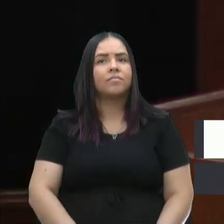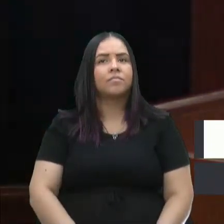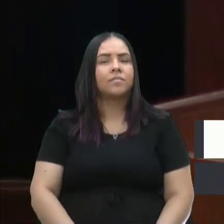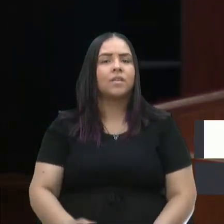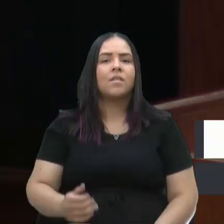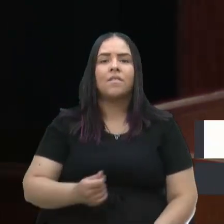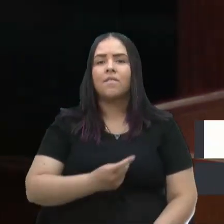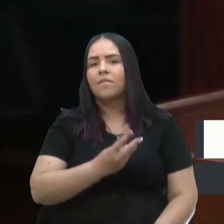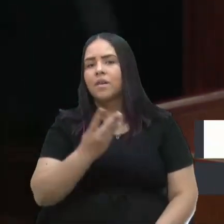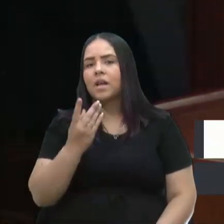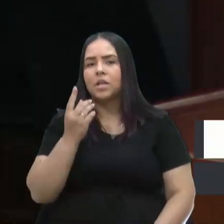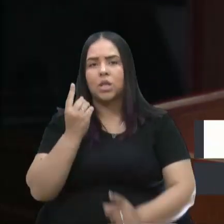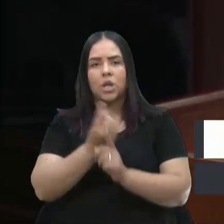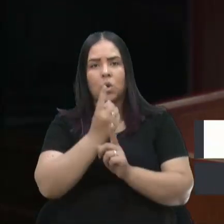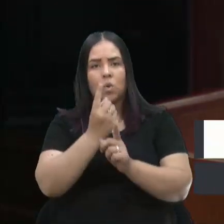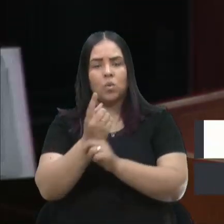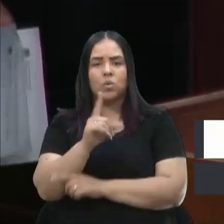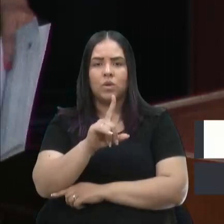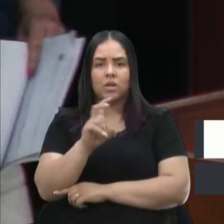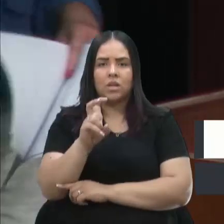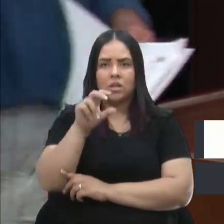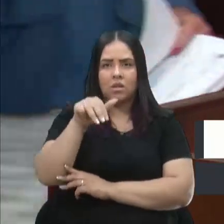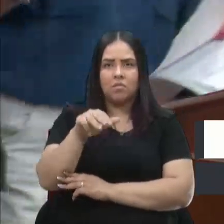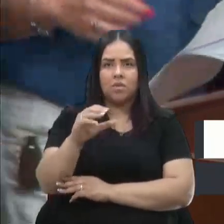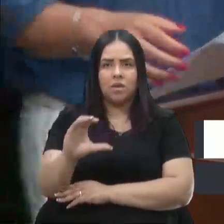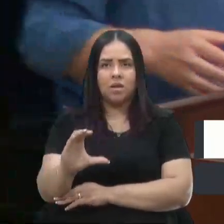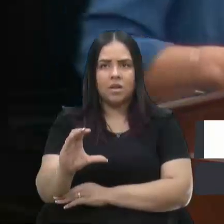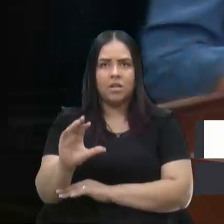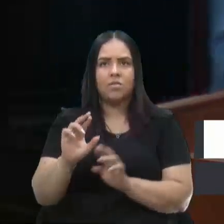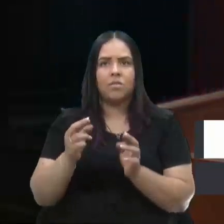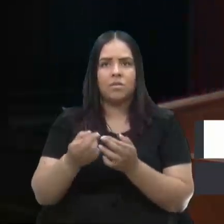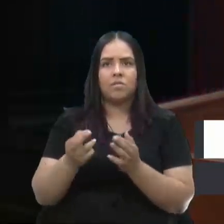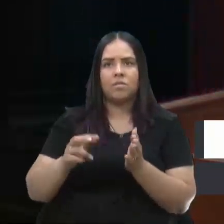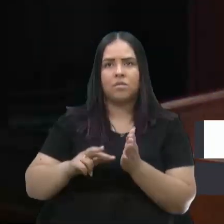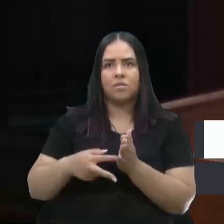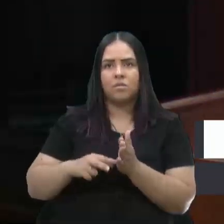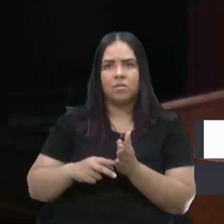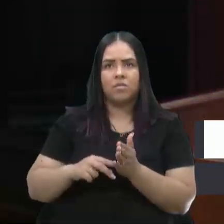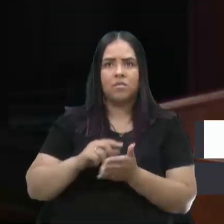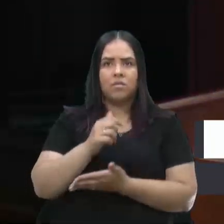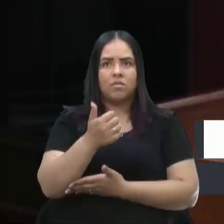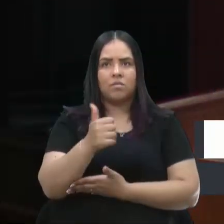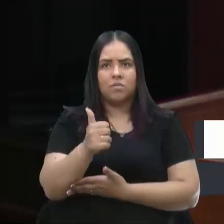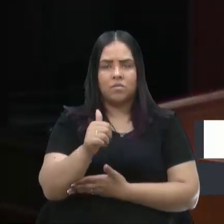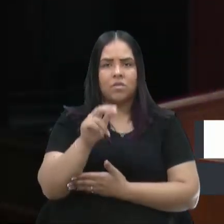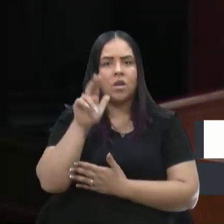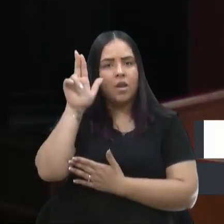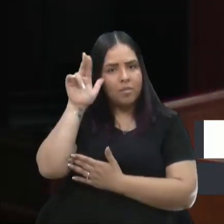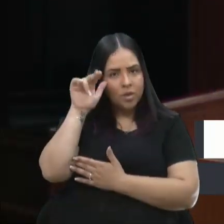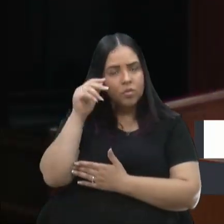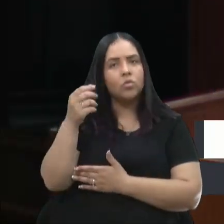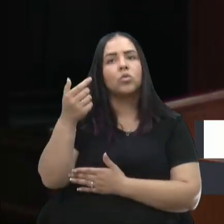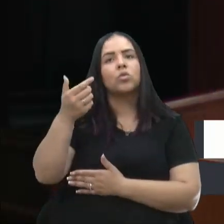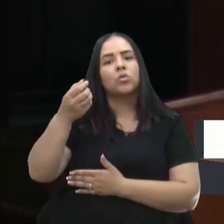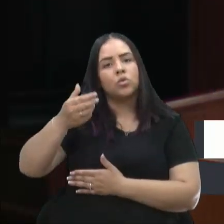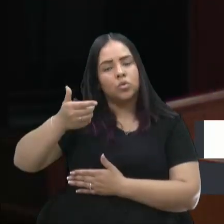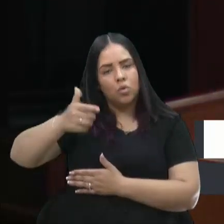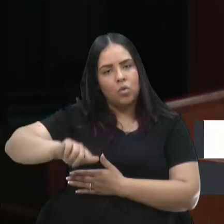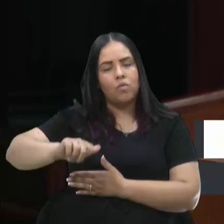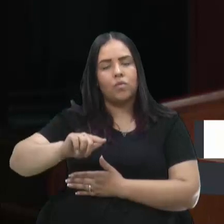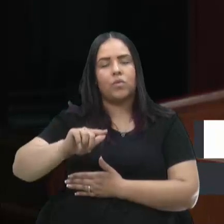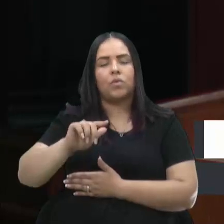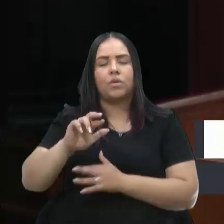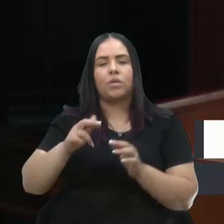vários encontros. Em 15 de março teve reunião com o Sindserv, em 11 de abril teve uma nova reunião, 11